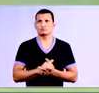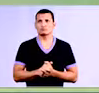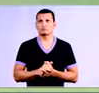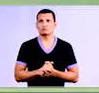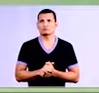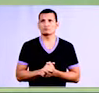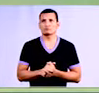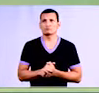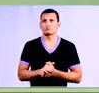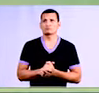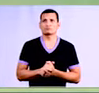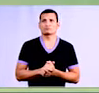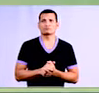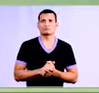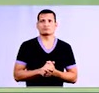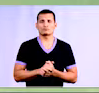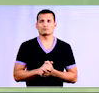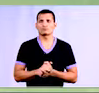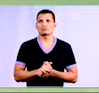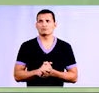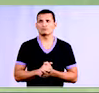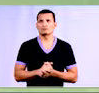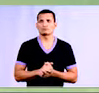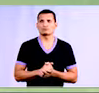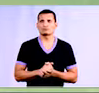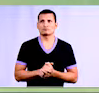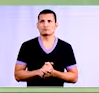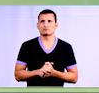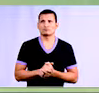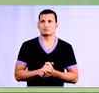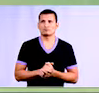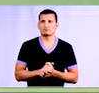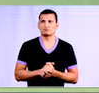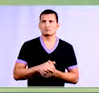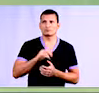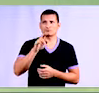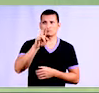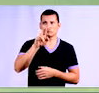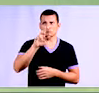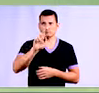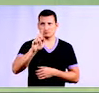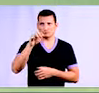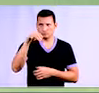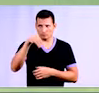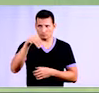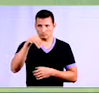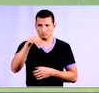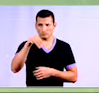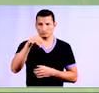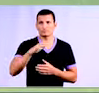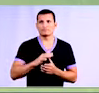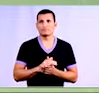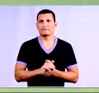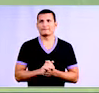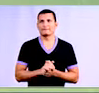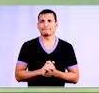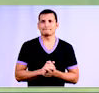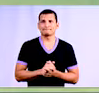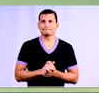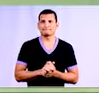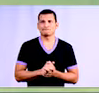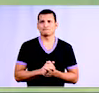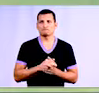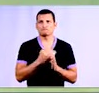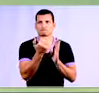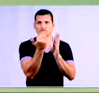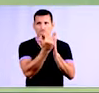a unidade de gerenciamento de memória. Nós geralmente chamamos de UGM. Quando um programa